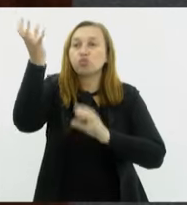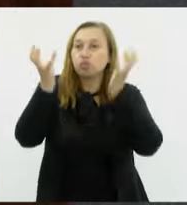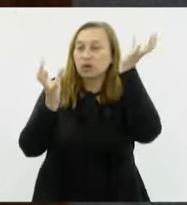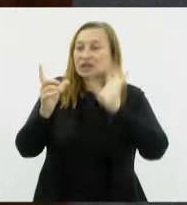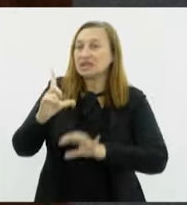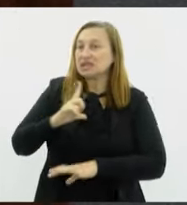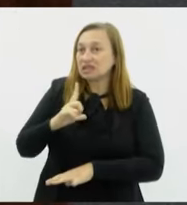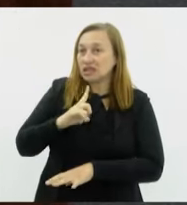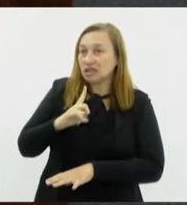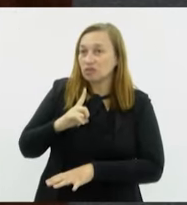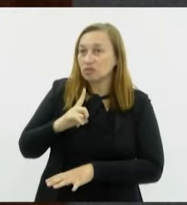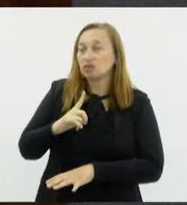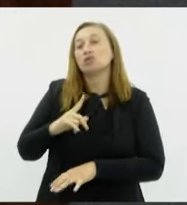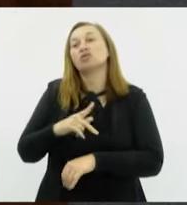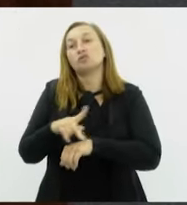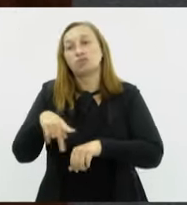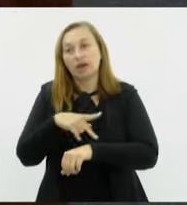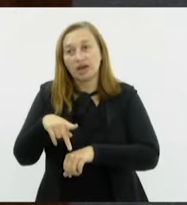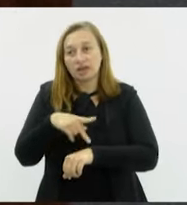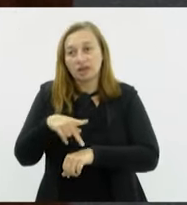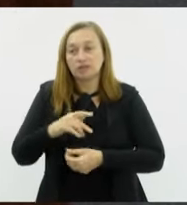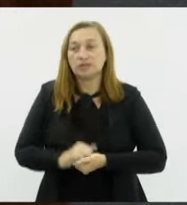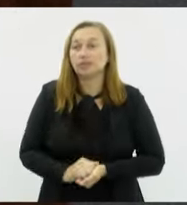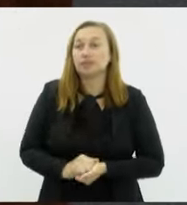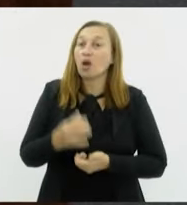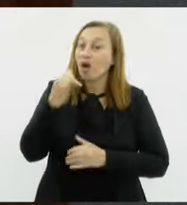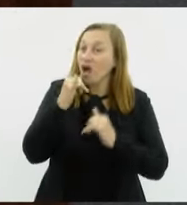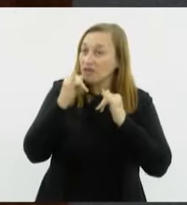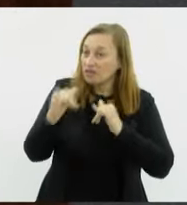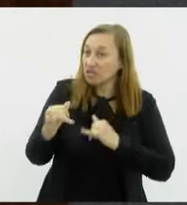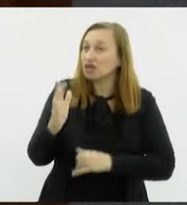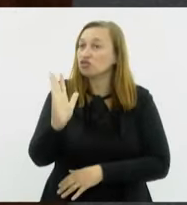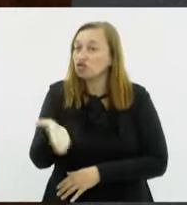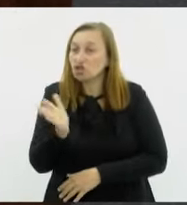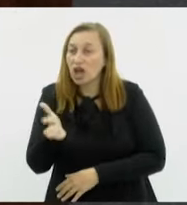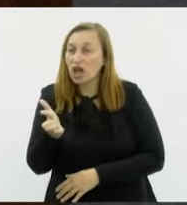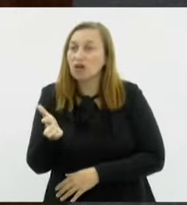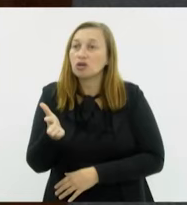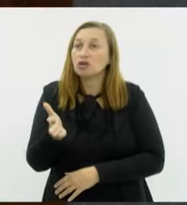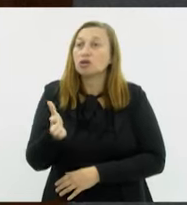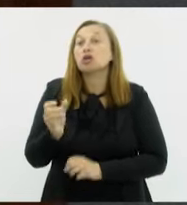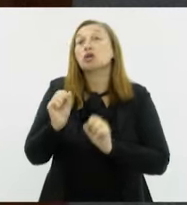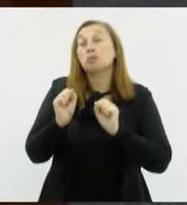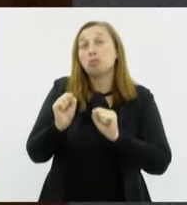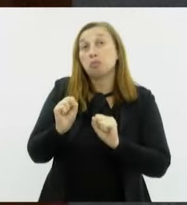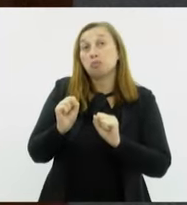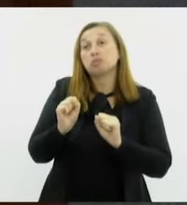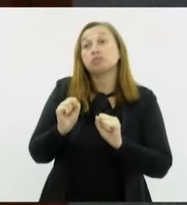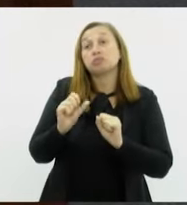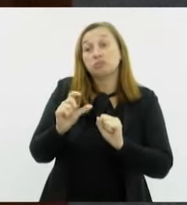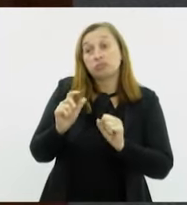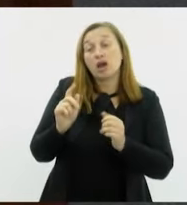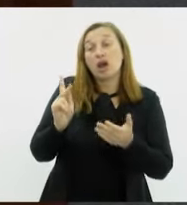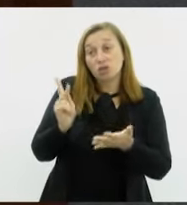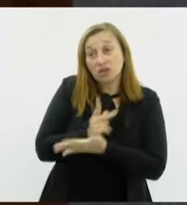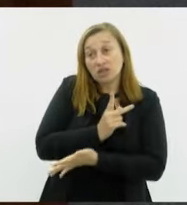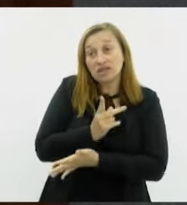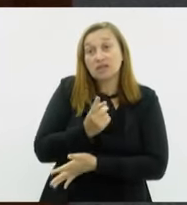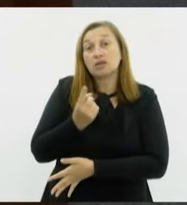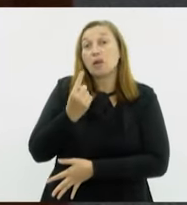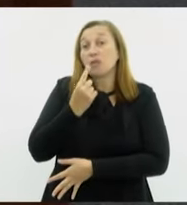tanta frequência. Estamos para lá de avisados, né, do que está acontecendo bem